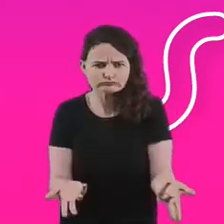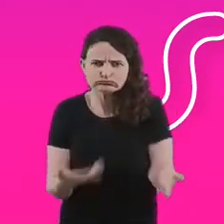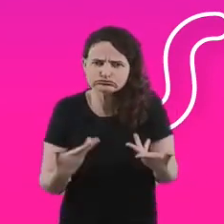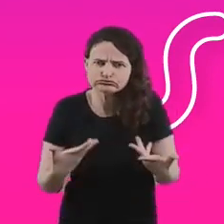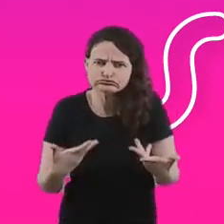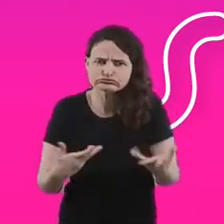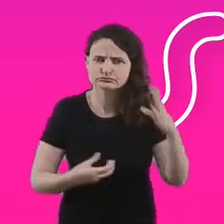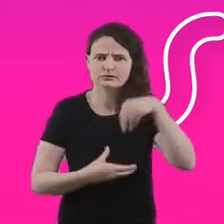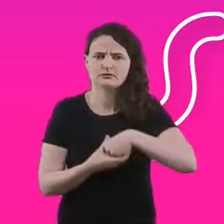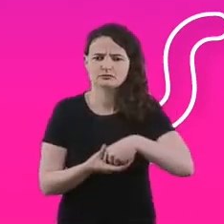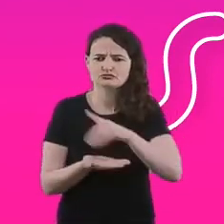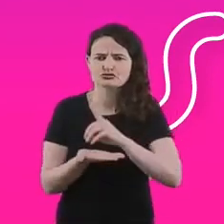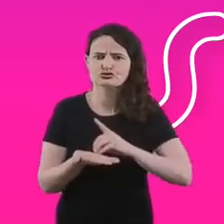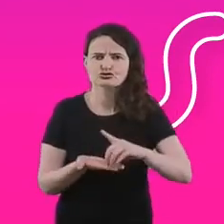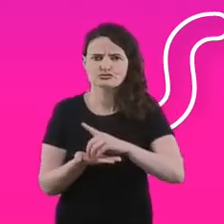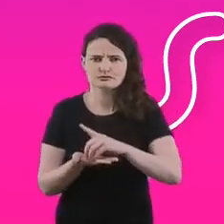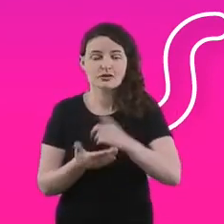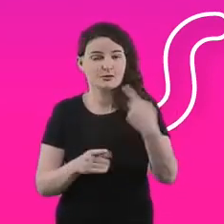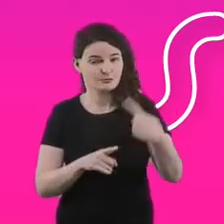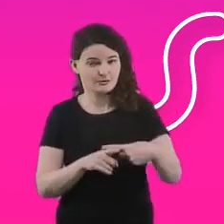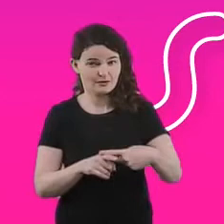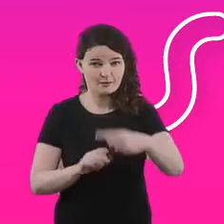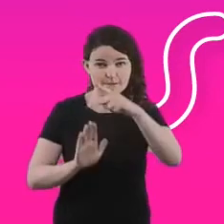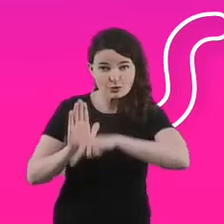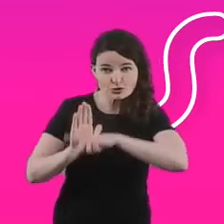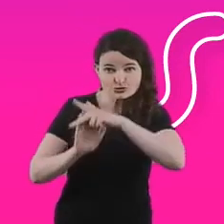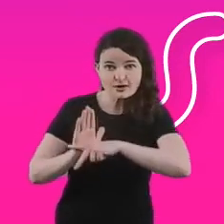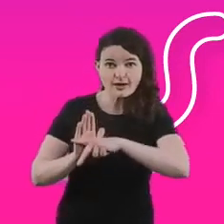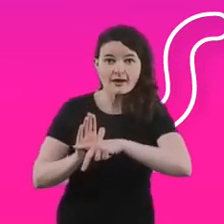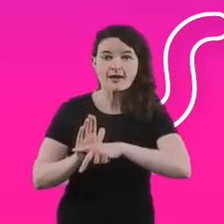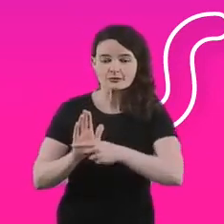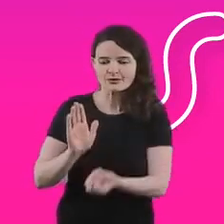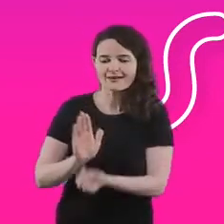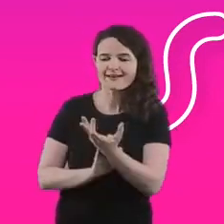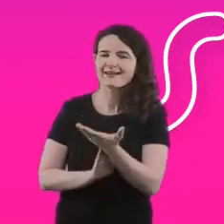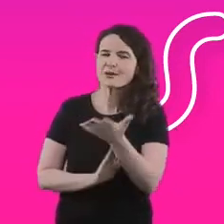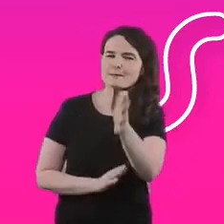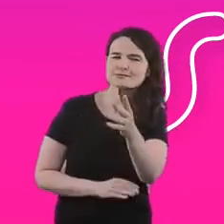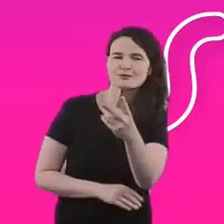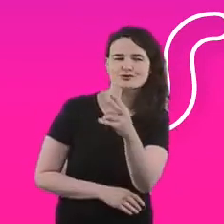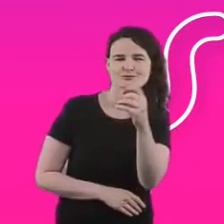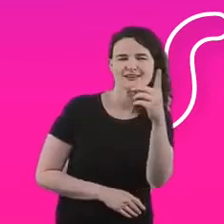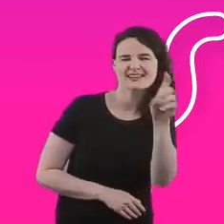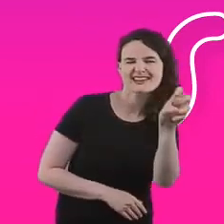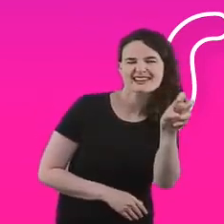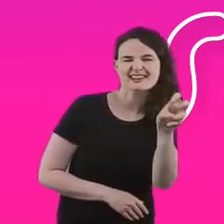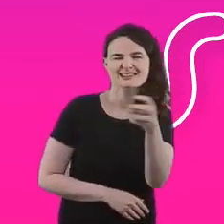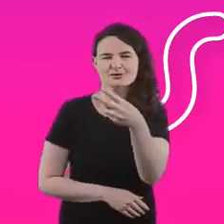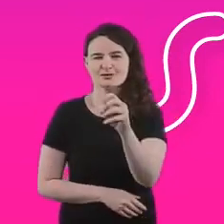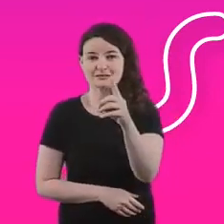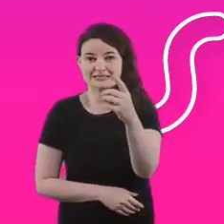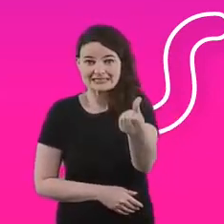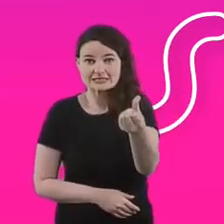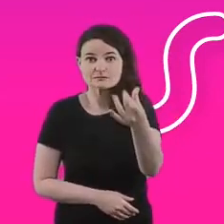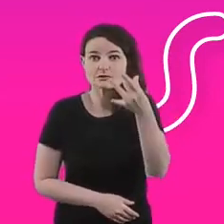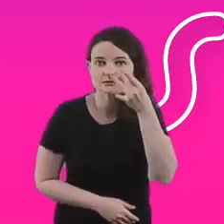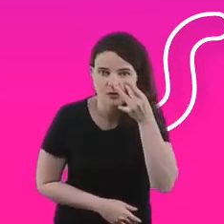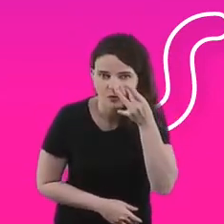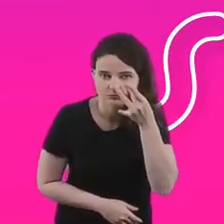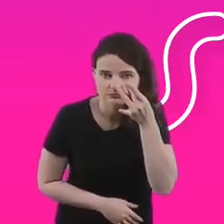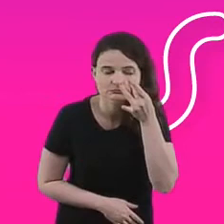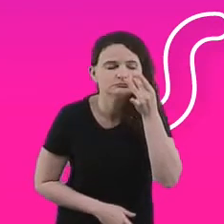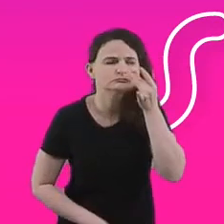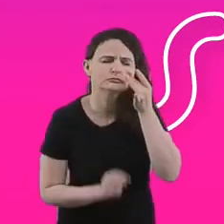programa ele nasce em 2016, 2015, 2016, essencialmente presencial, mas a gente já vinha num processo